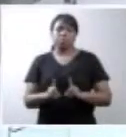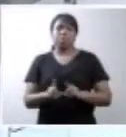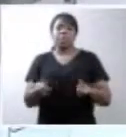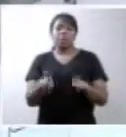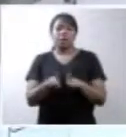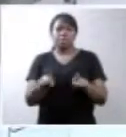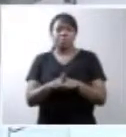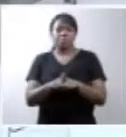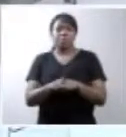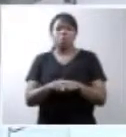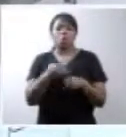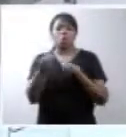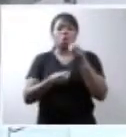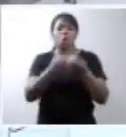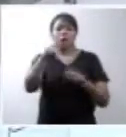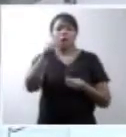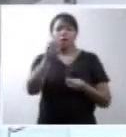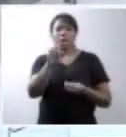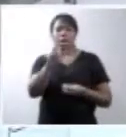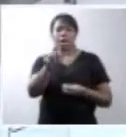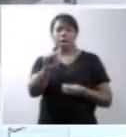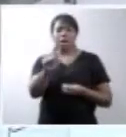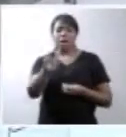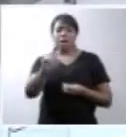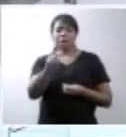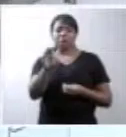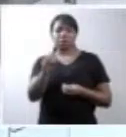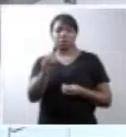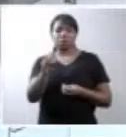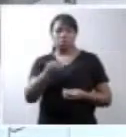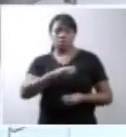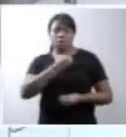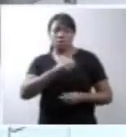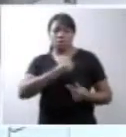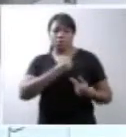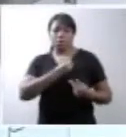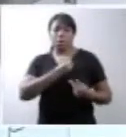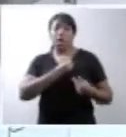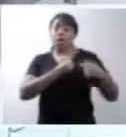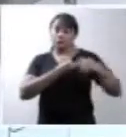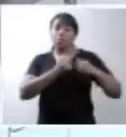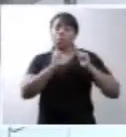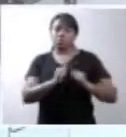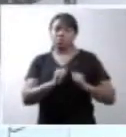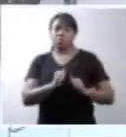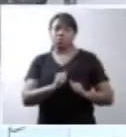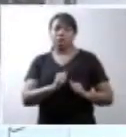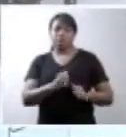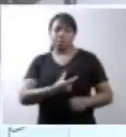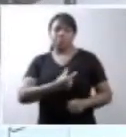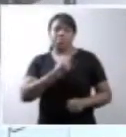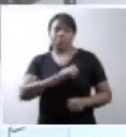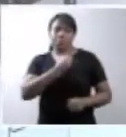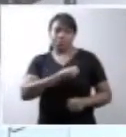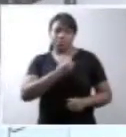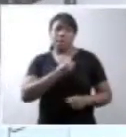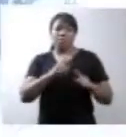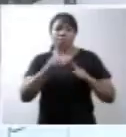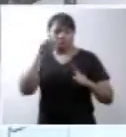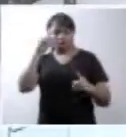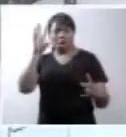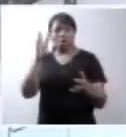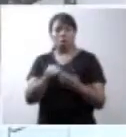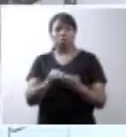da negação do direito à vida, aí sim poderia estar presente. Mas, a partir do que foi debatido nessa audiência, concluímos